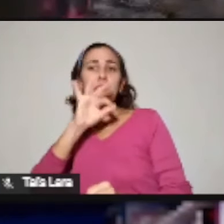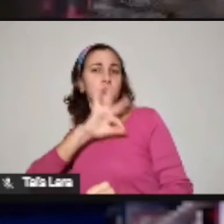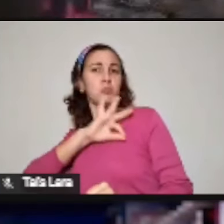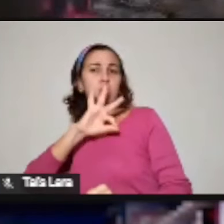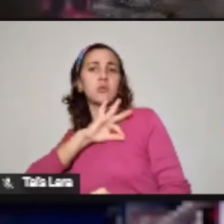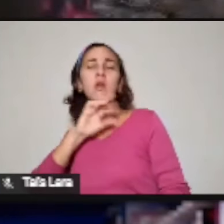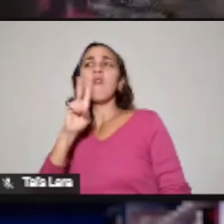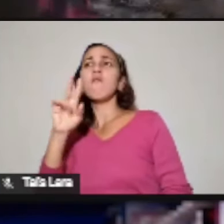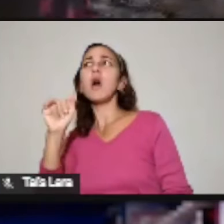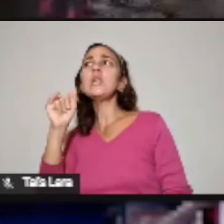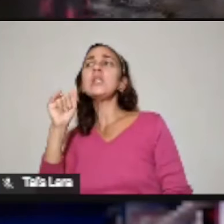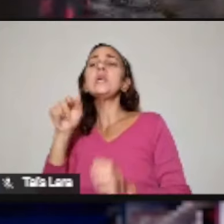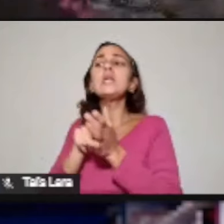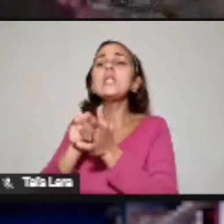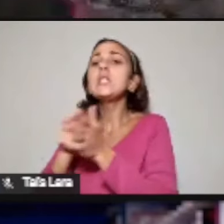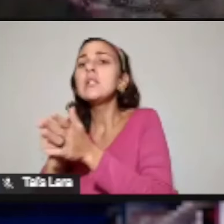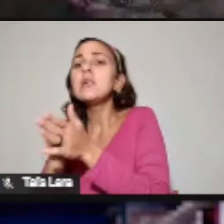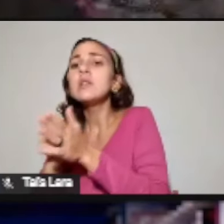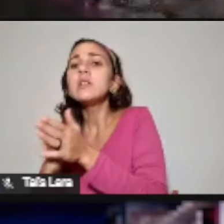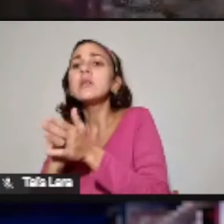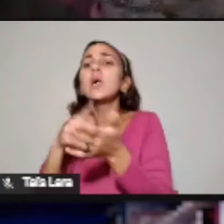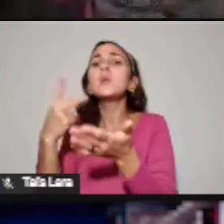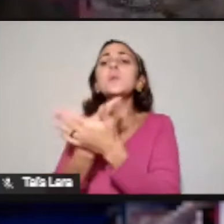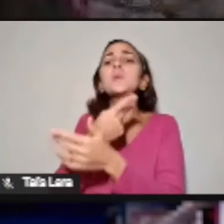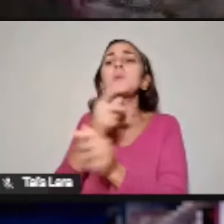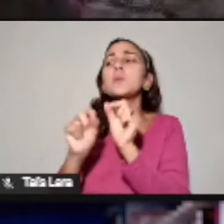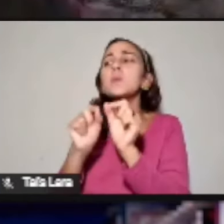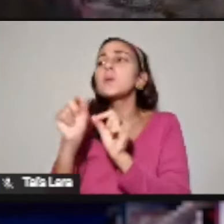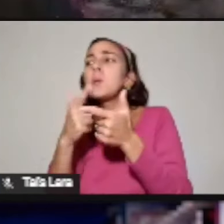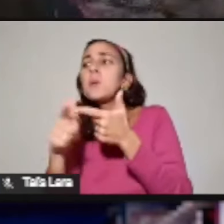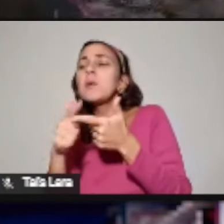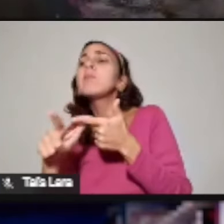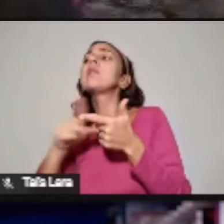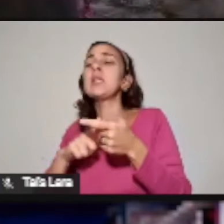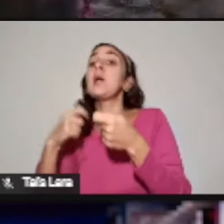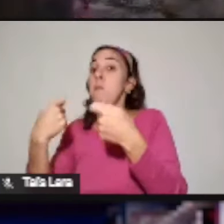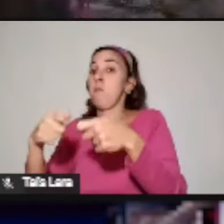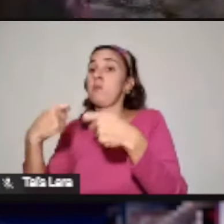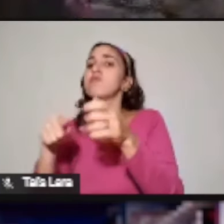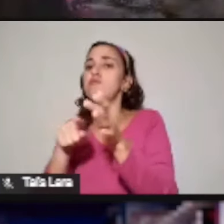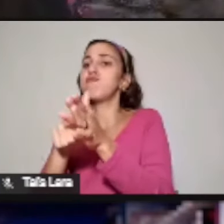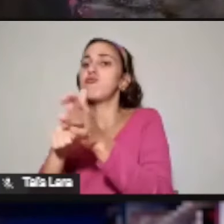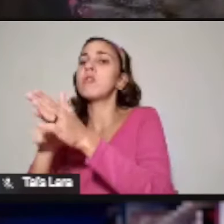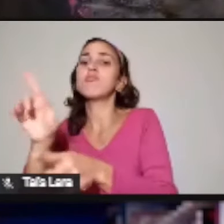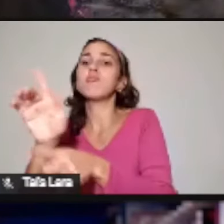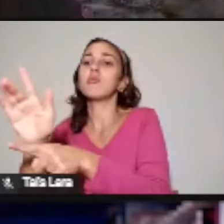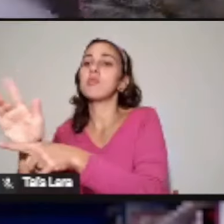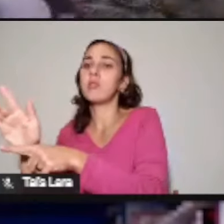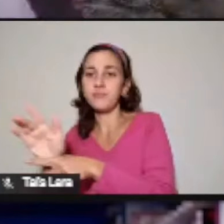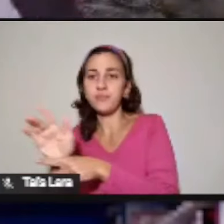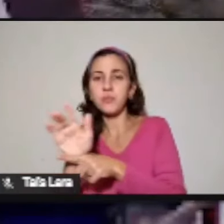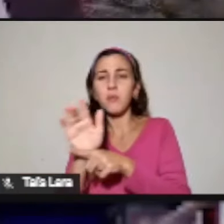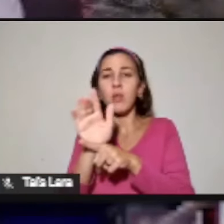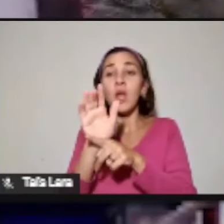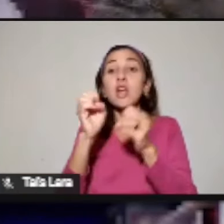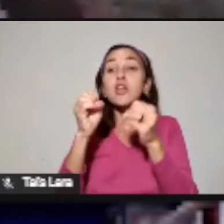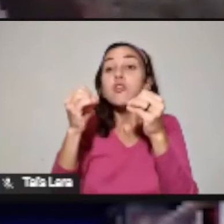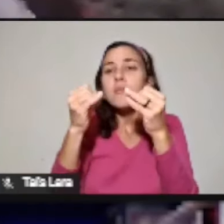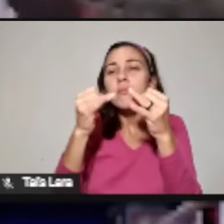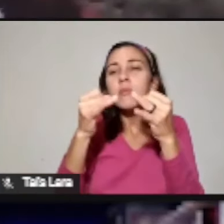importante a gente pontuar isso, que então não é só se é minha sobrinha, minha filha, o vizinho, as crianças aqui à